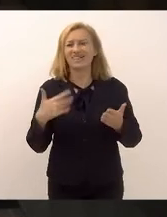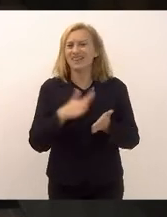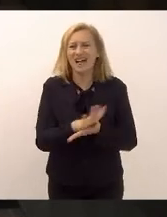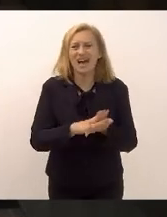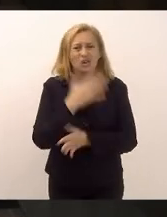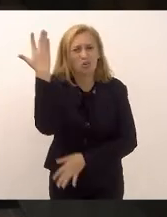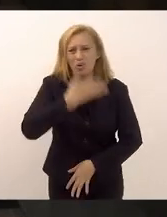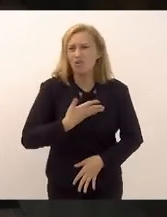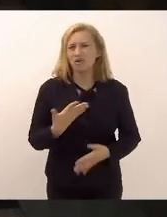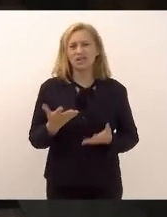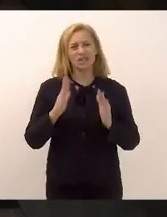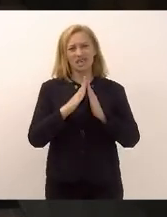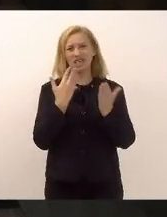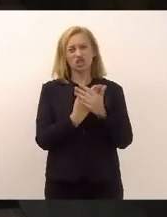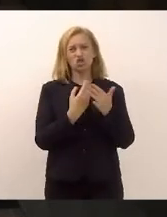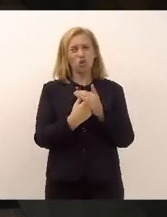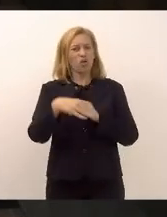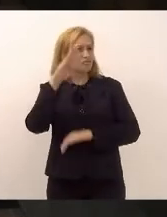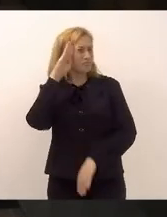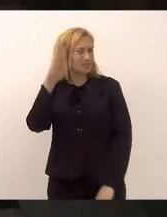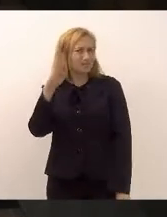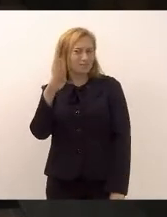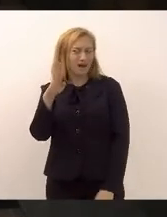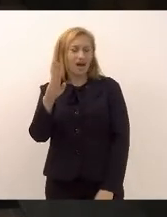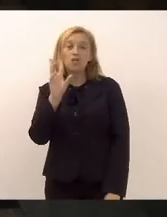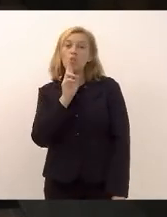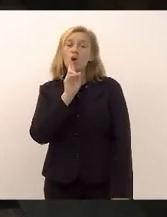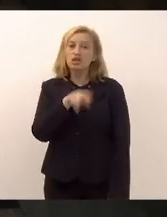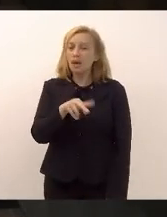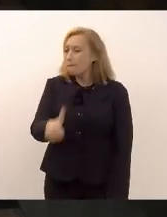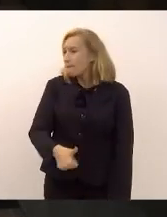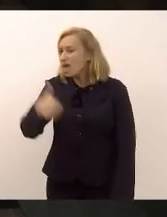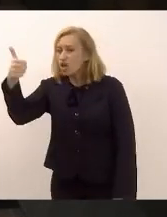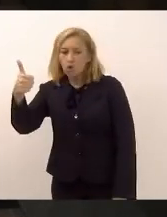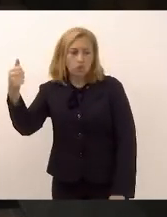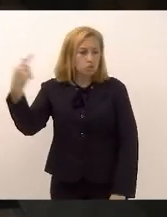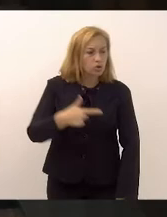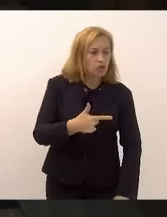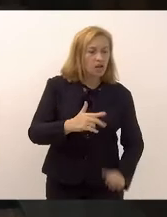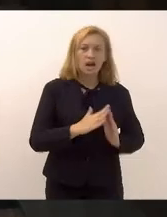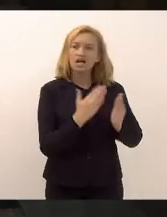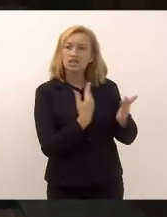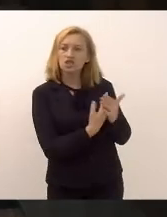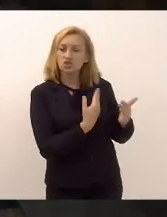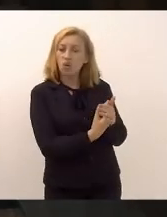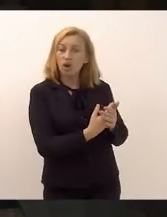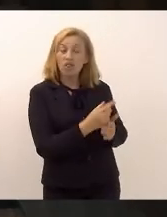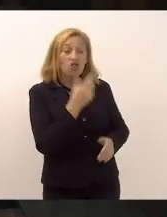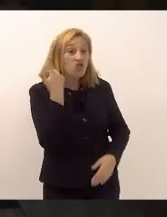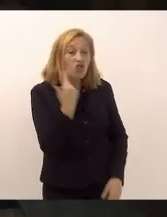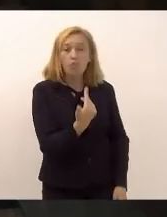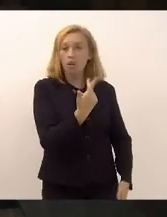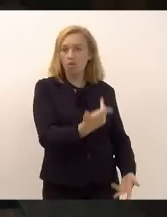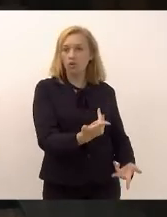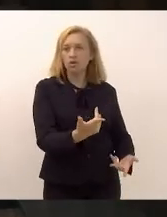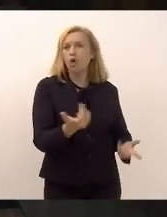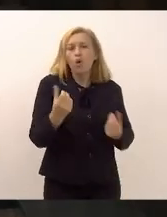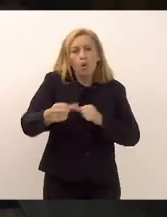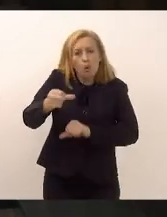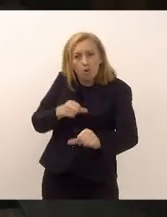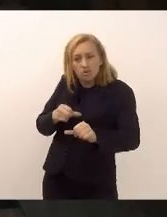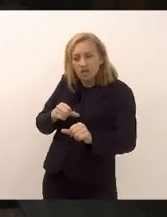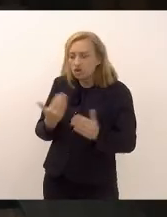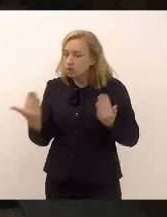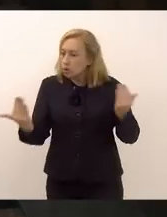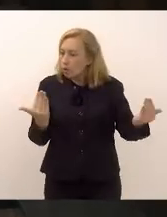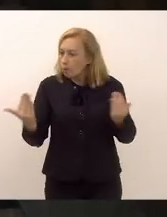que as escolas cívico-militares tenham resultados melhores do que as escolas civis. Pelo contrário, a gente